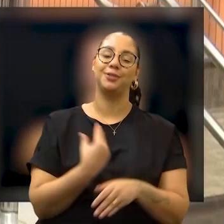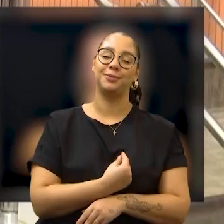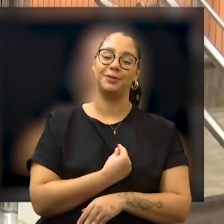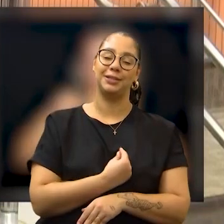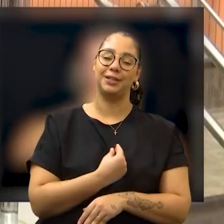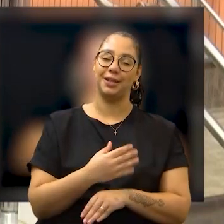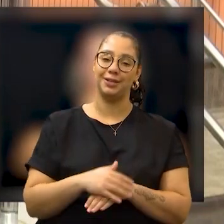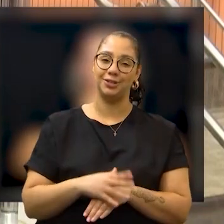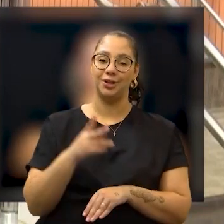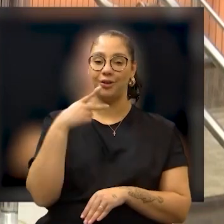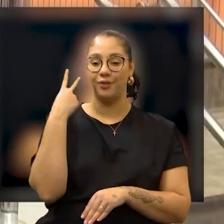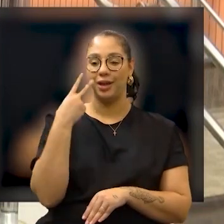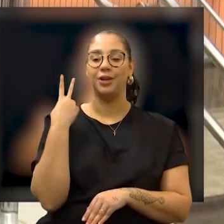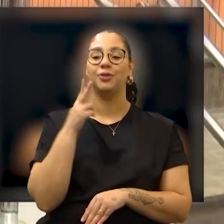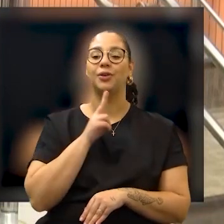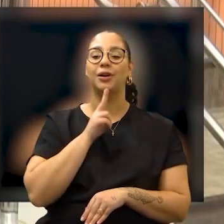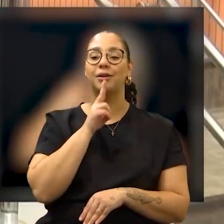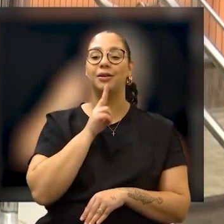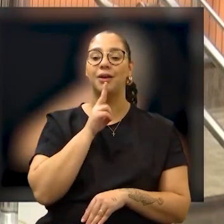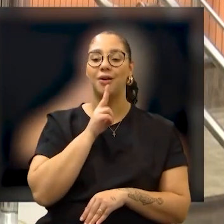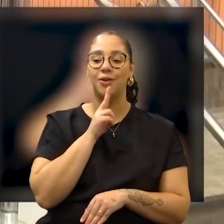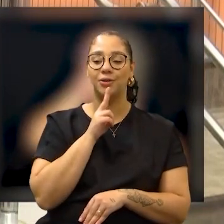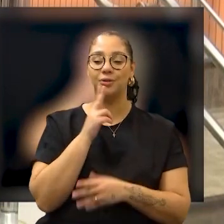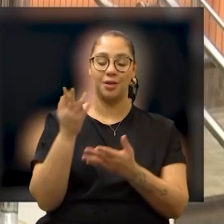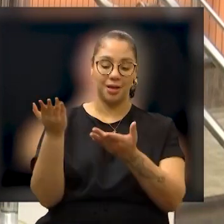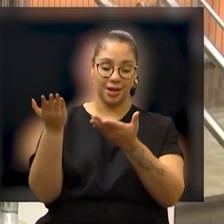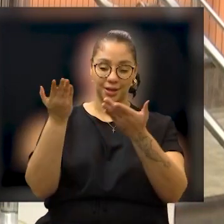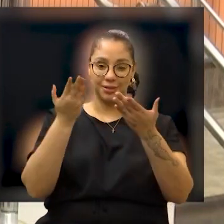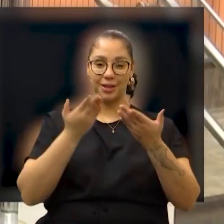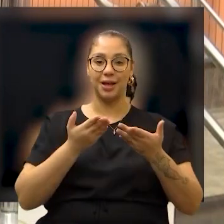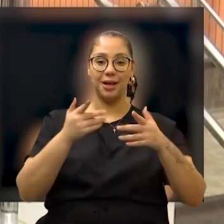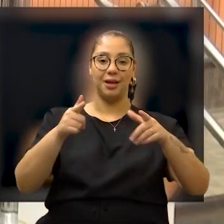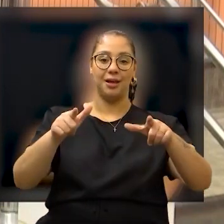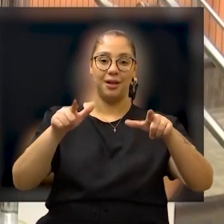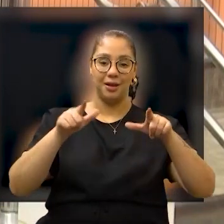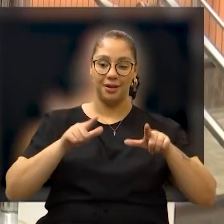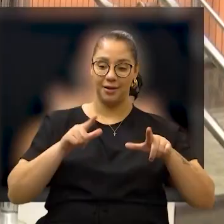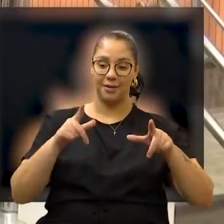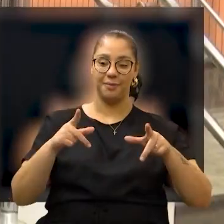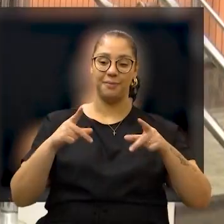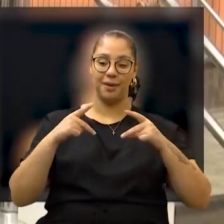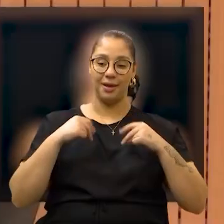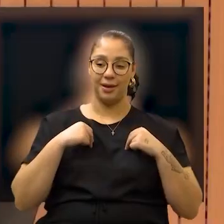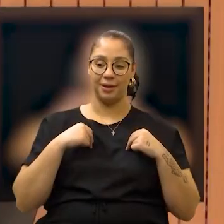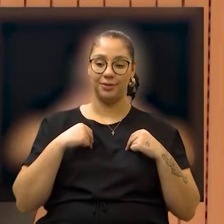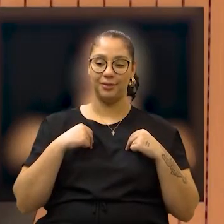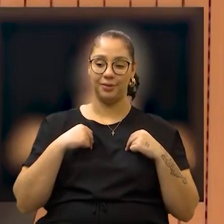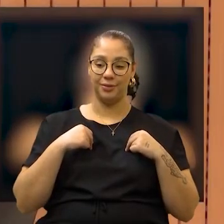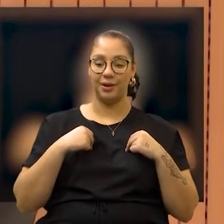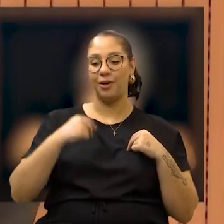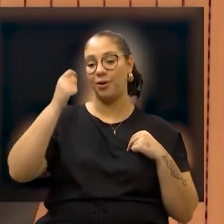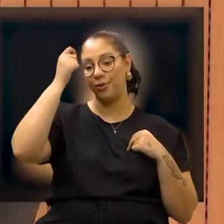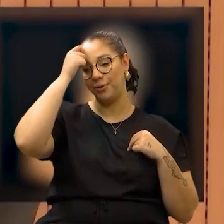aqui, vereador Nelson, recebendo o mérito